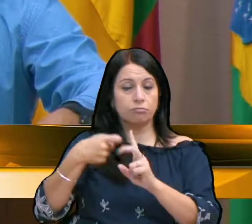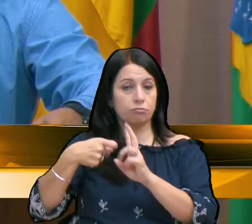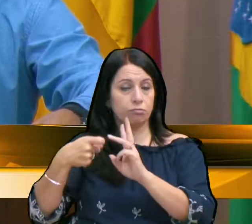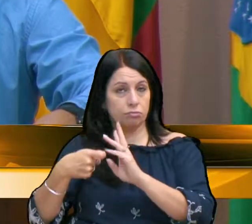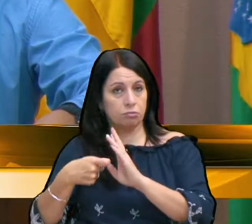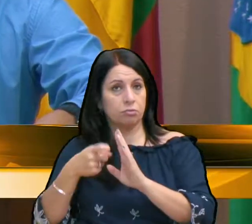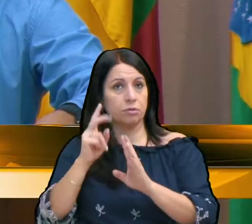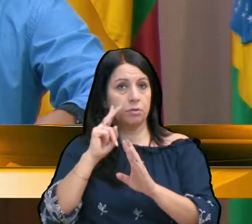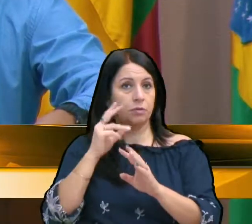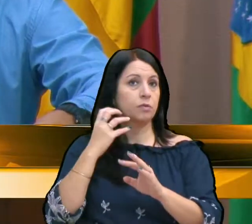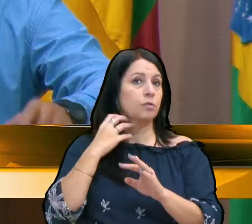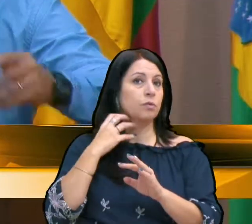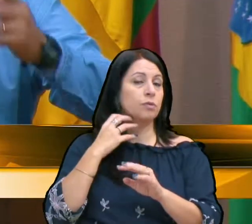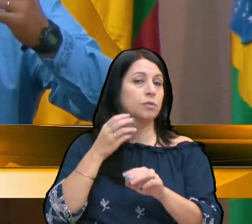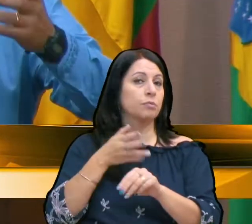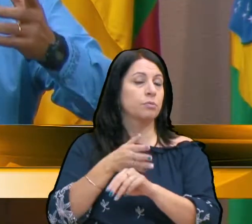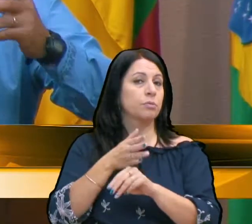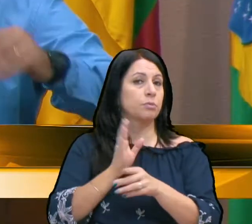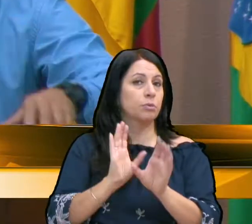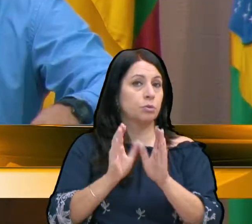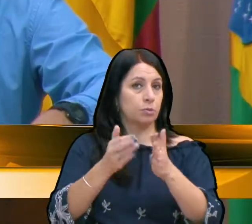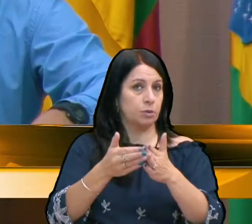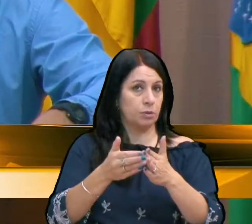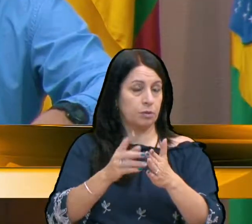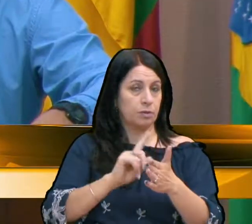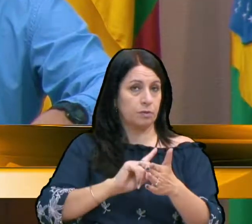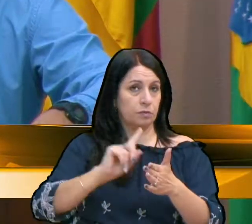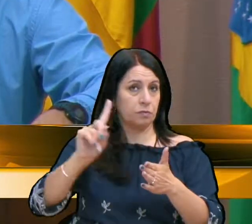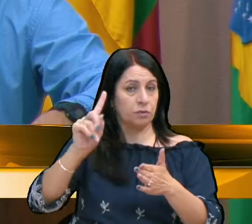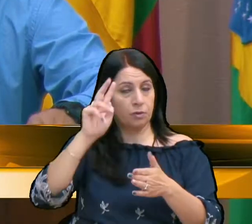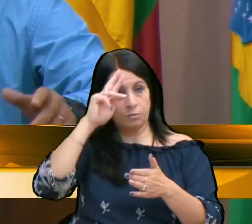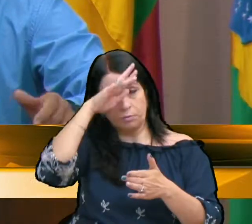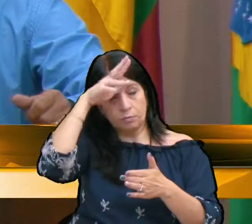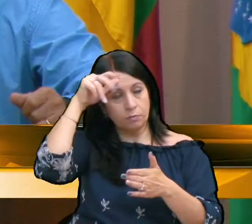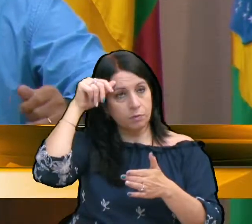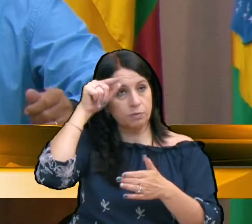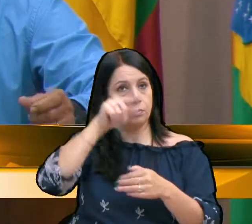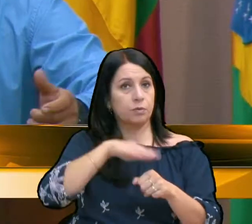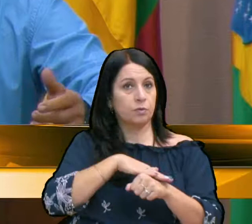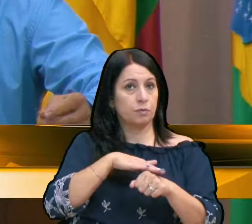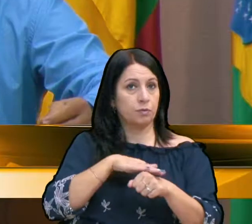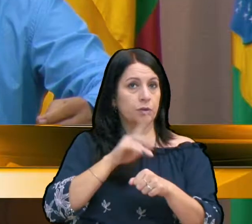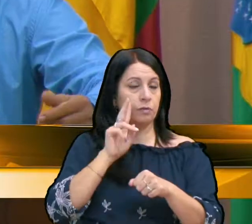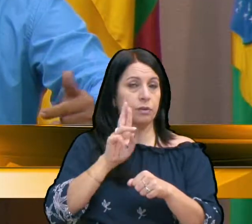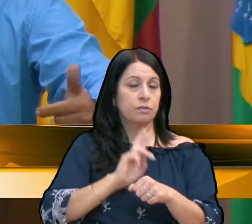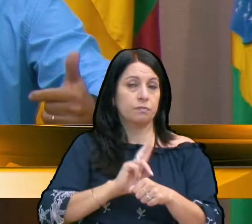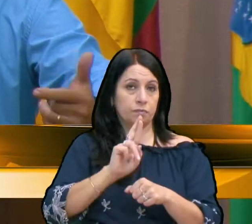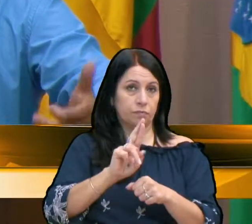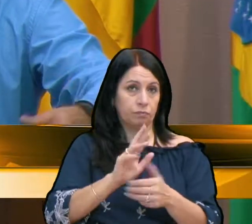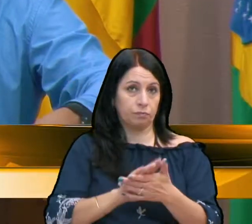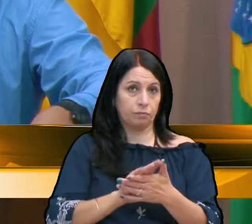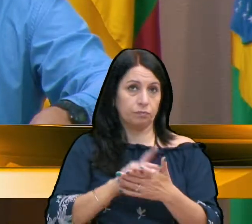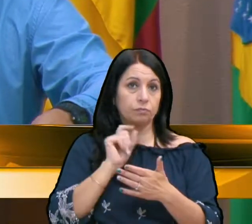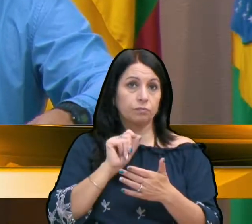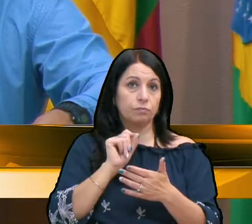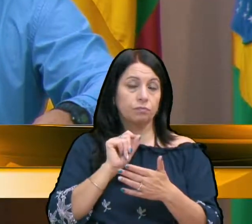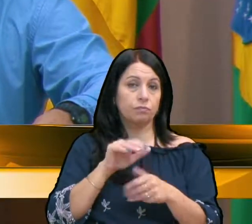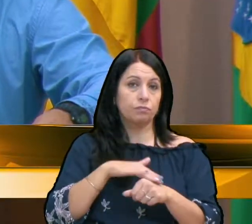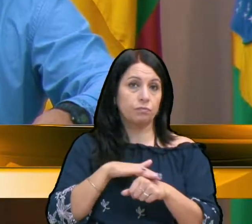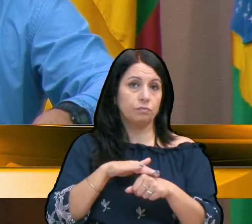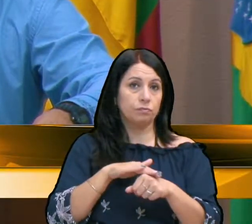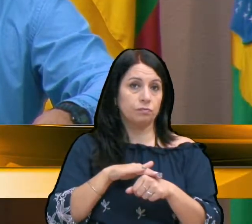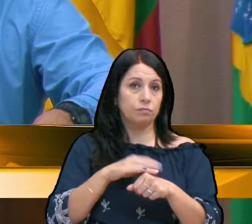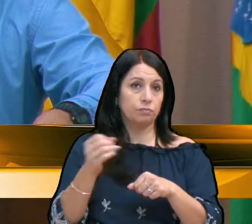Ricardo e o membro da comissão ano passado levaram até o prefeito, e a gente vai lá ver o resultado do que foi levado e com